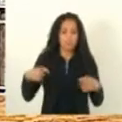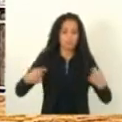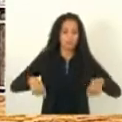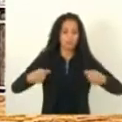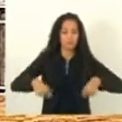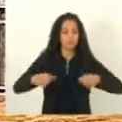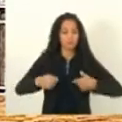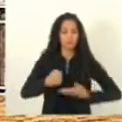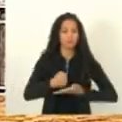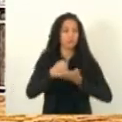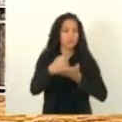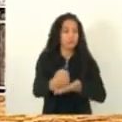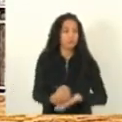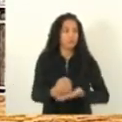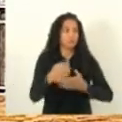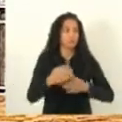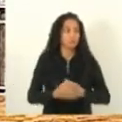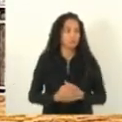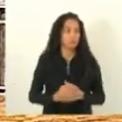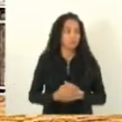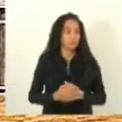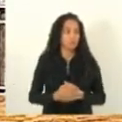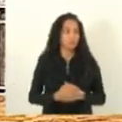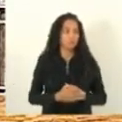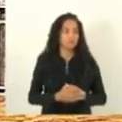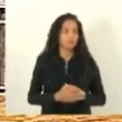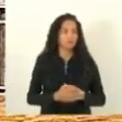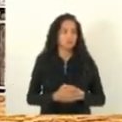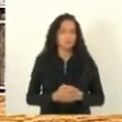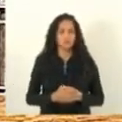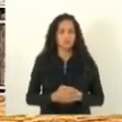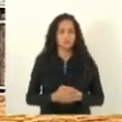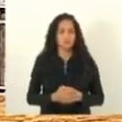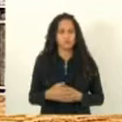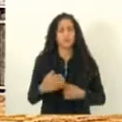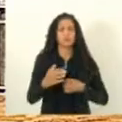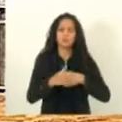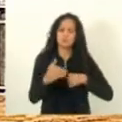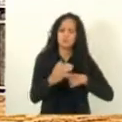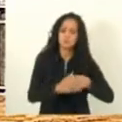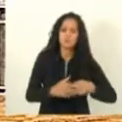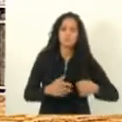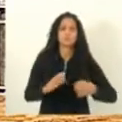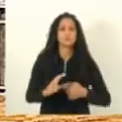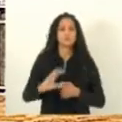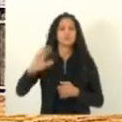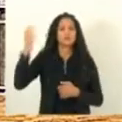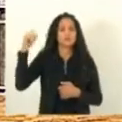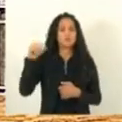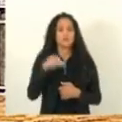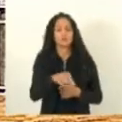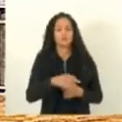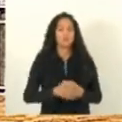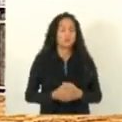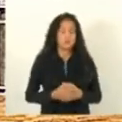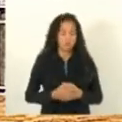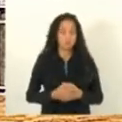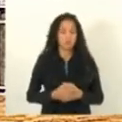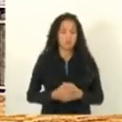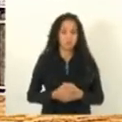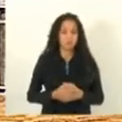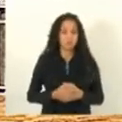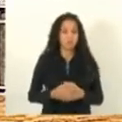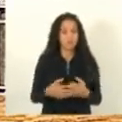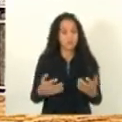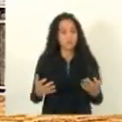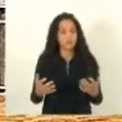bem atendidos. Precisamos de atenção, precisa de carinho, precisa de resolver. E o médico, ele é